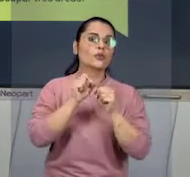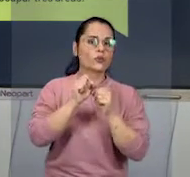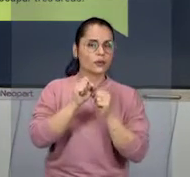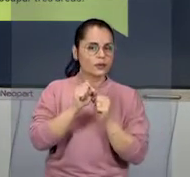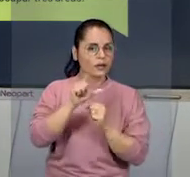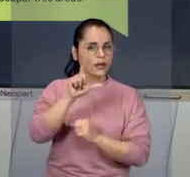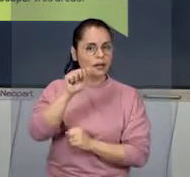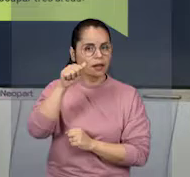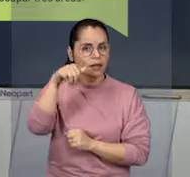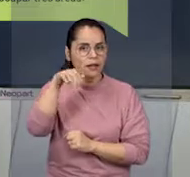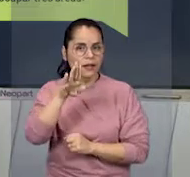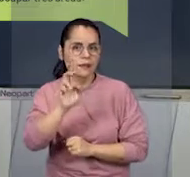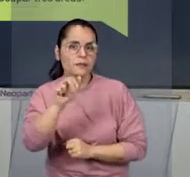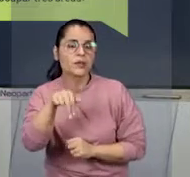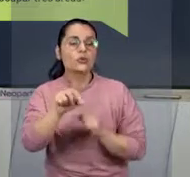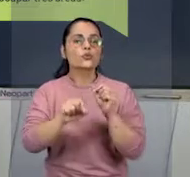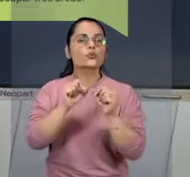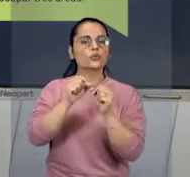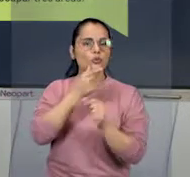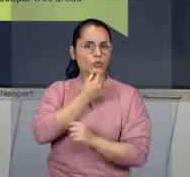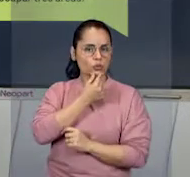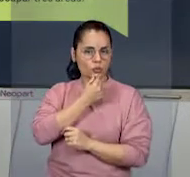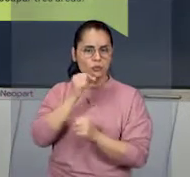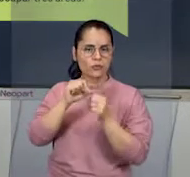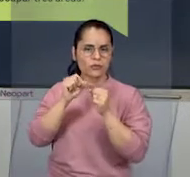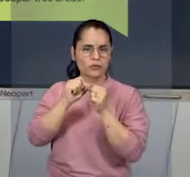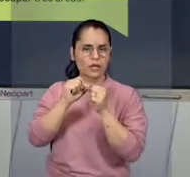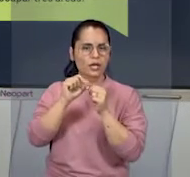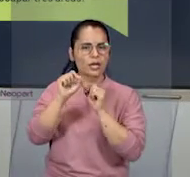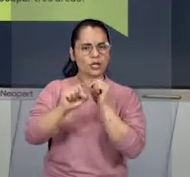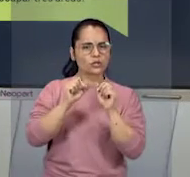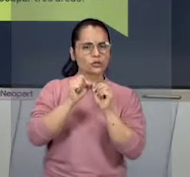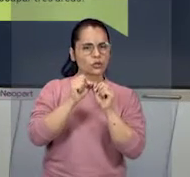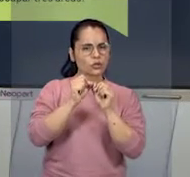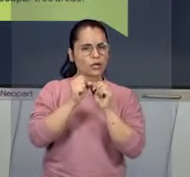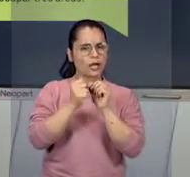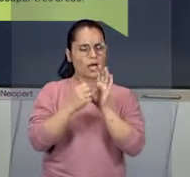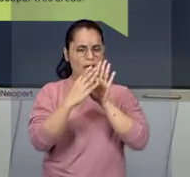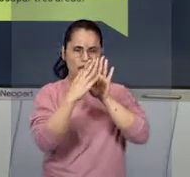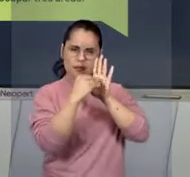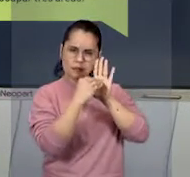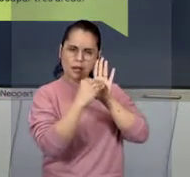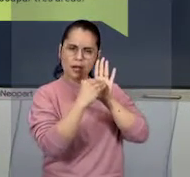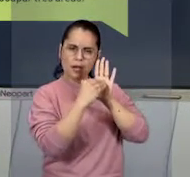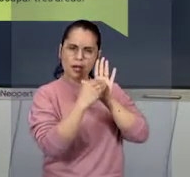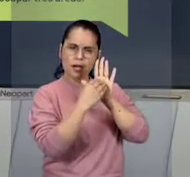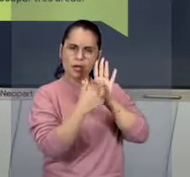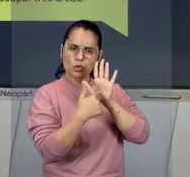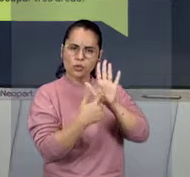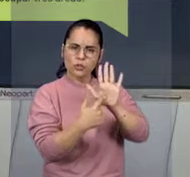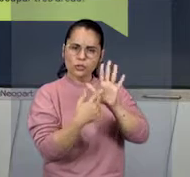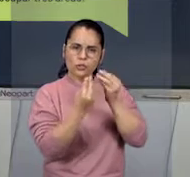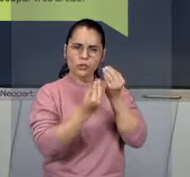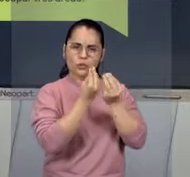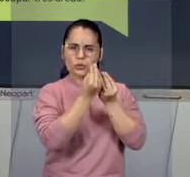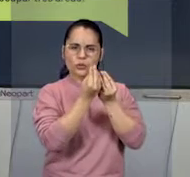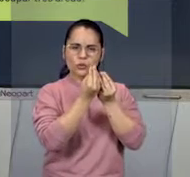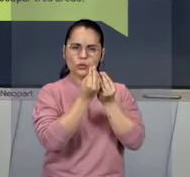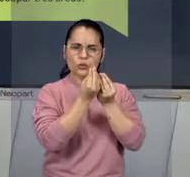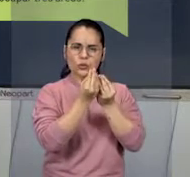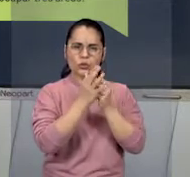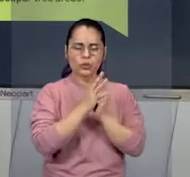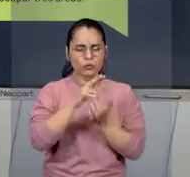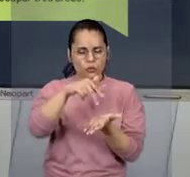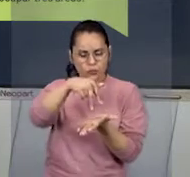Laban ele fez algumas figuras geométricas e colocou